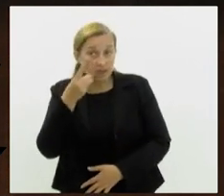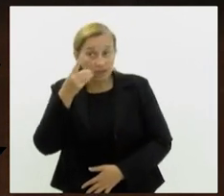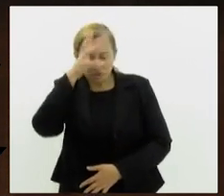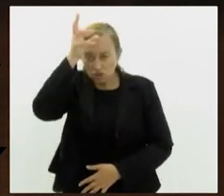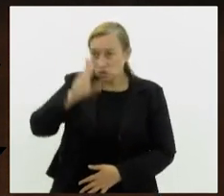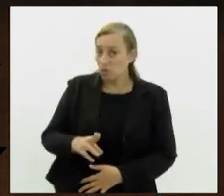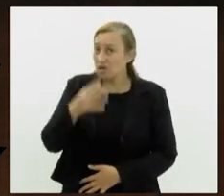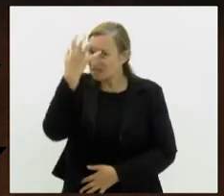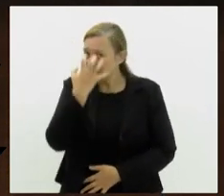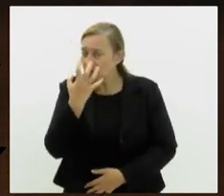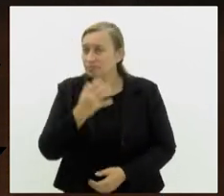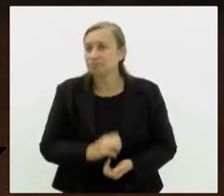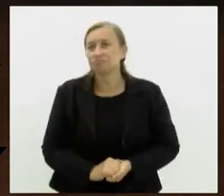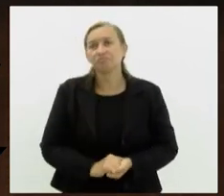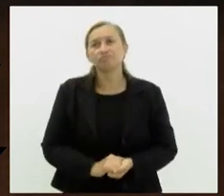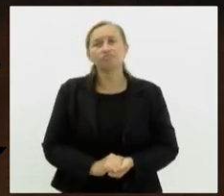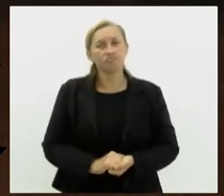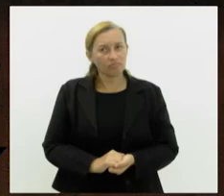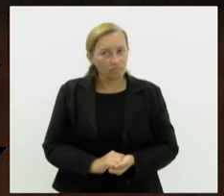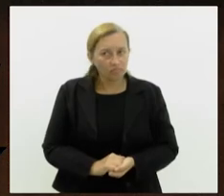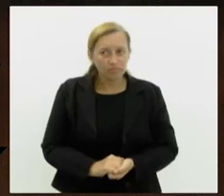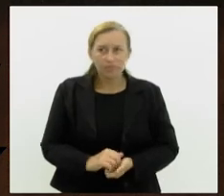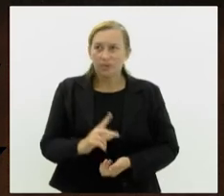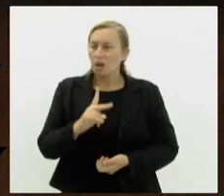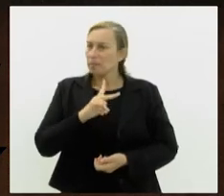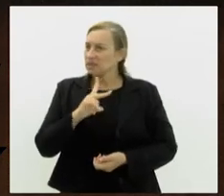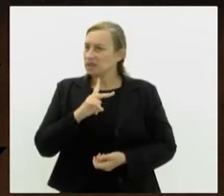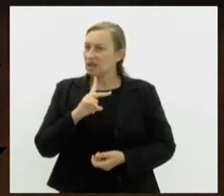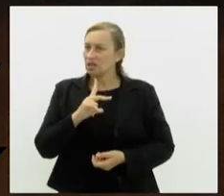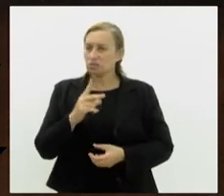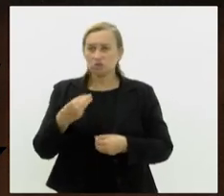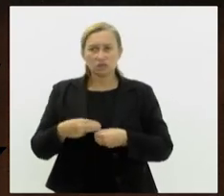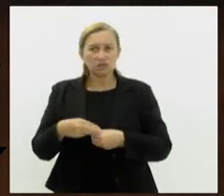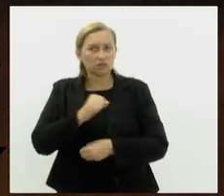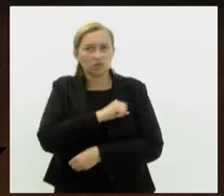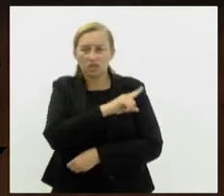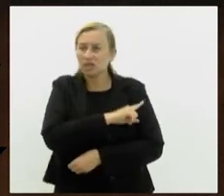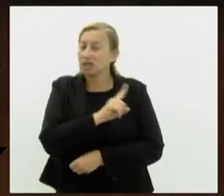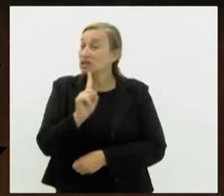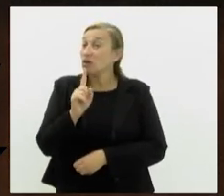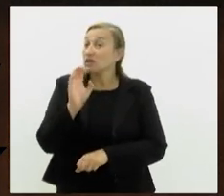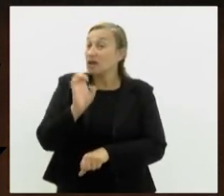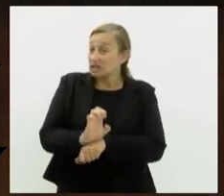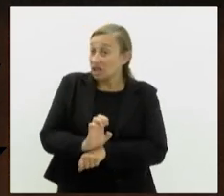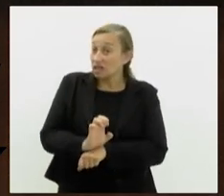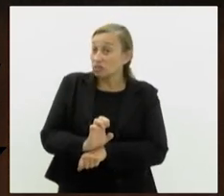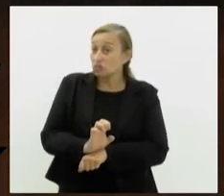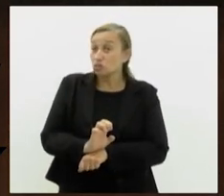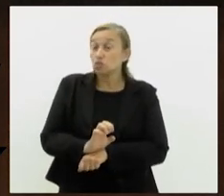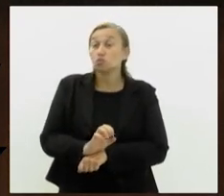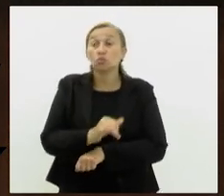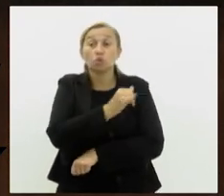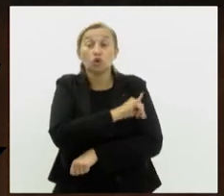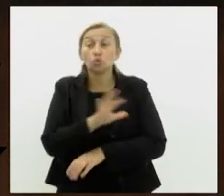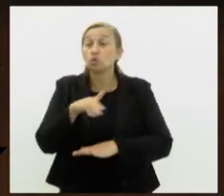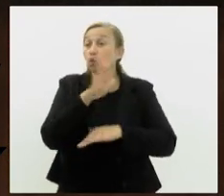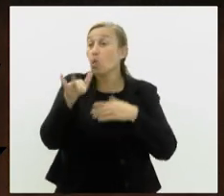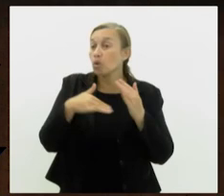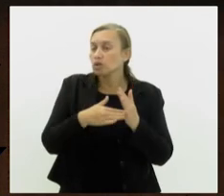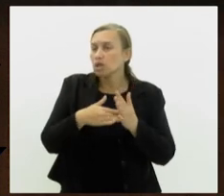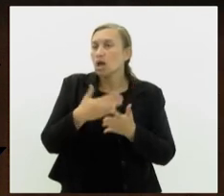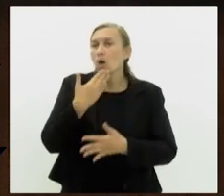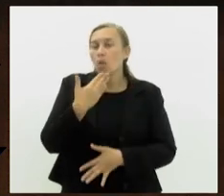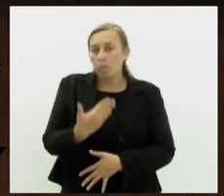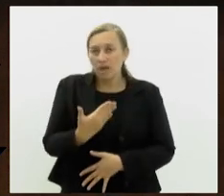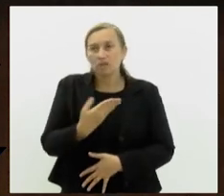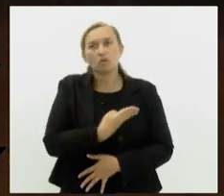grave. Isso não é uma particularidade do município de São Gonçalo, isso acontece no estado do Rio inteiro. E eu peço